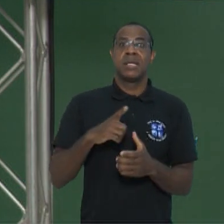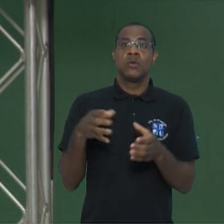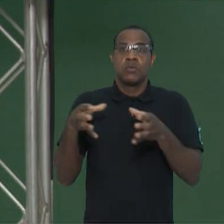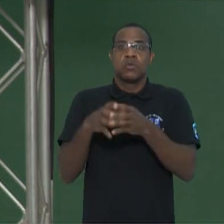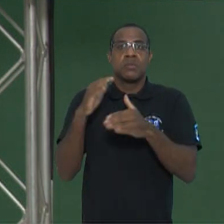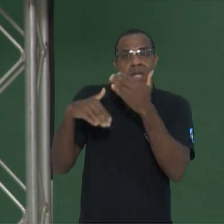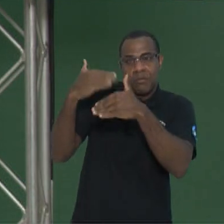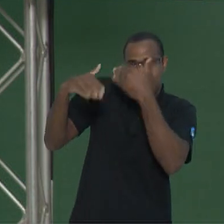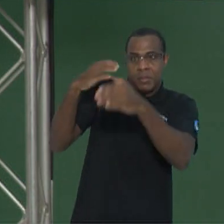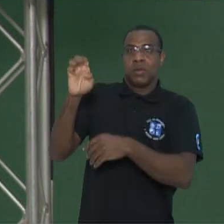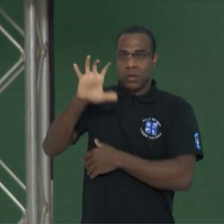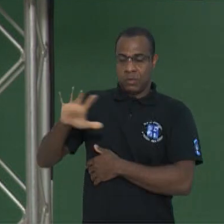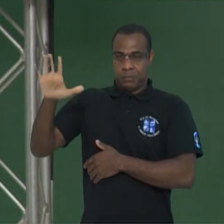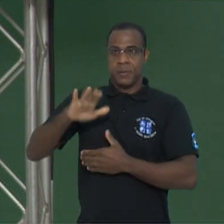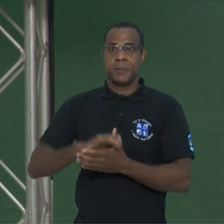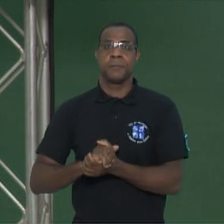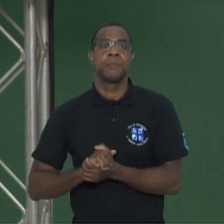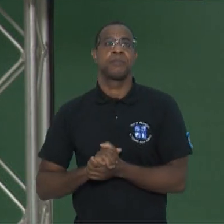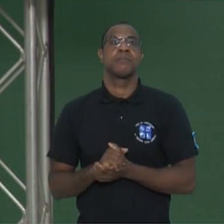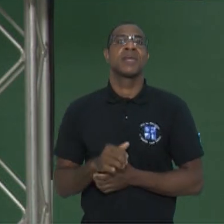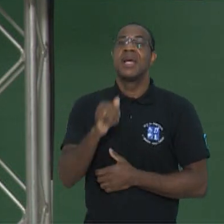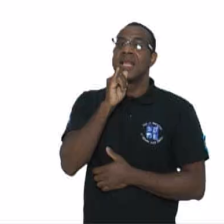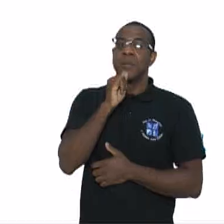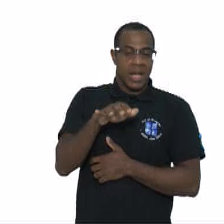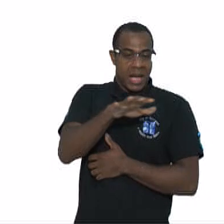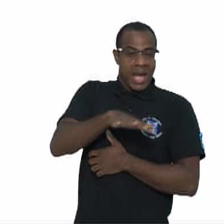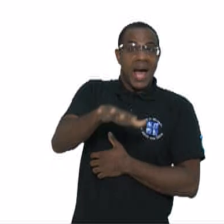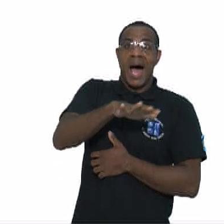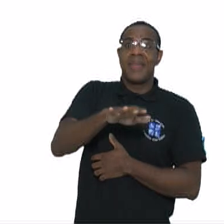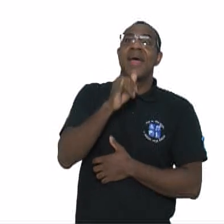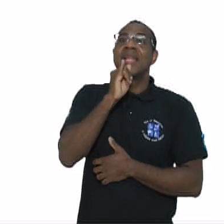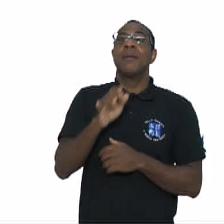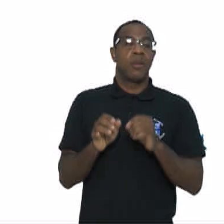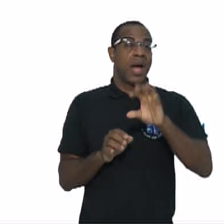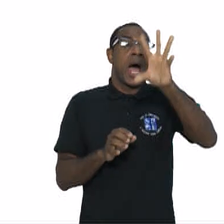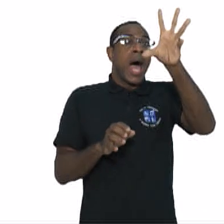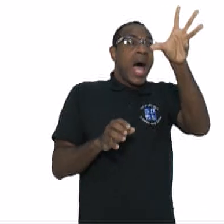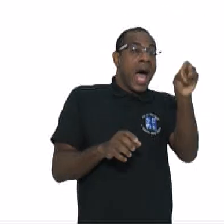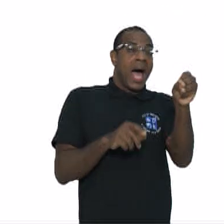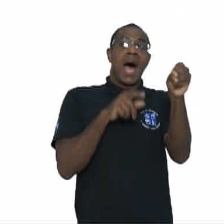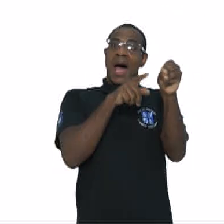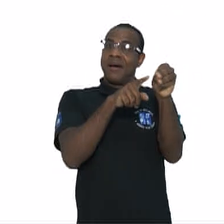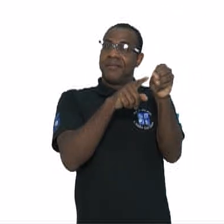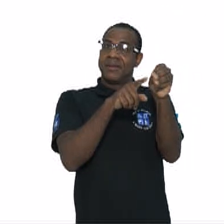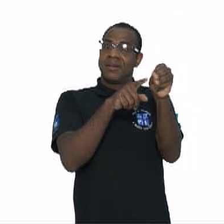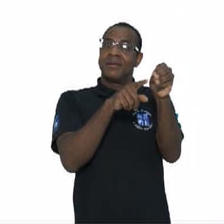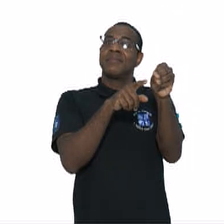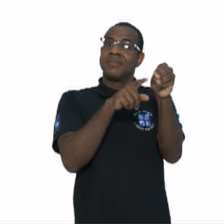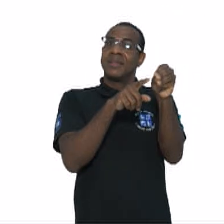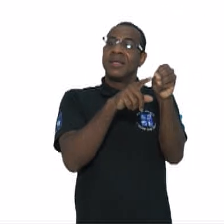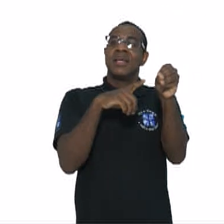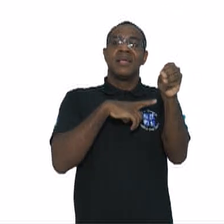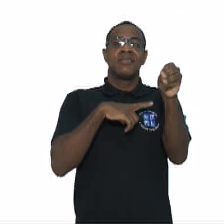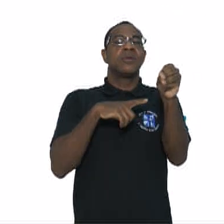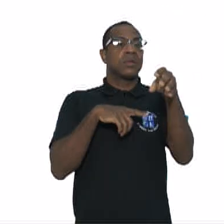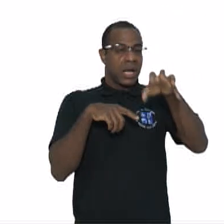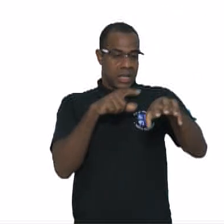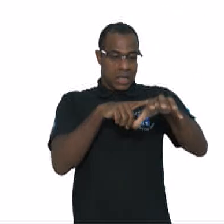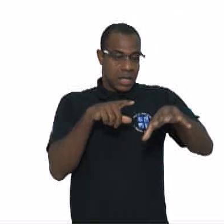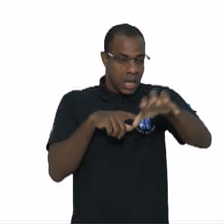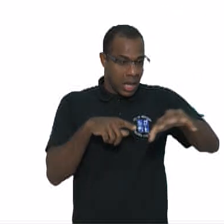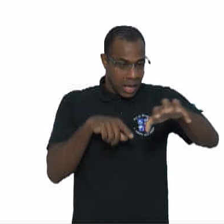europeu, né? Exemplo de áreas de exploração, a África ali, principalmente com a expansão do capitalismo comercial, a gente tem